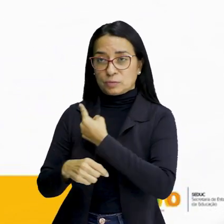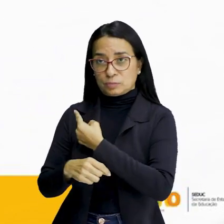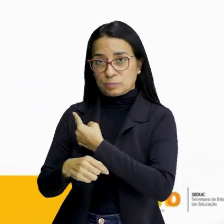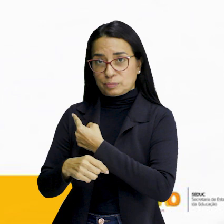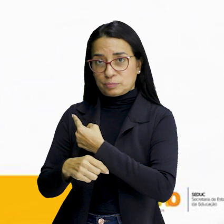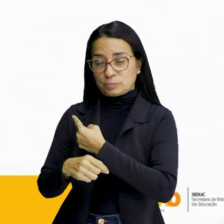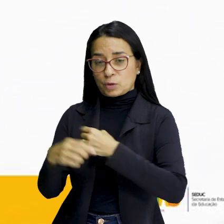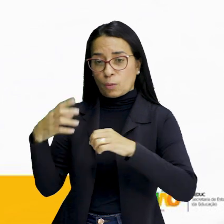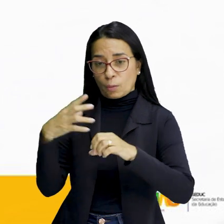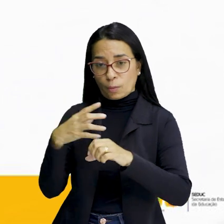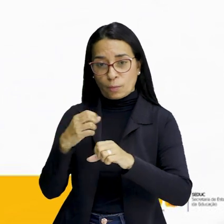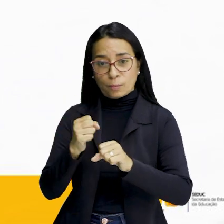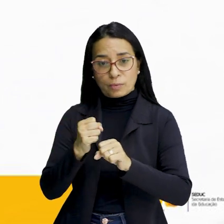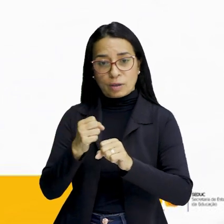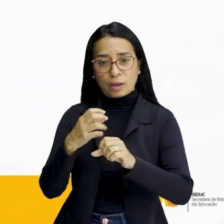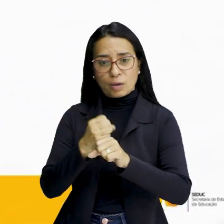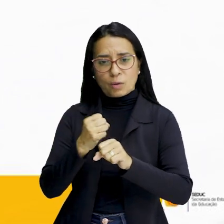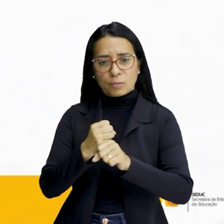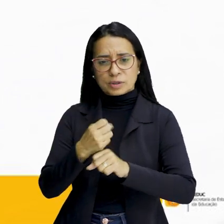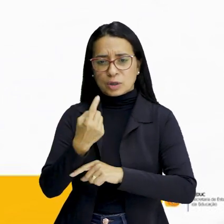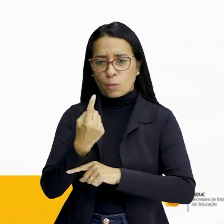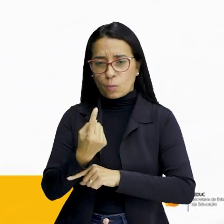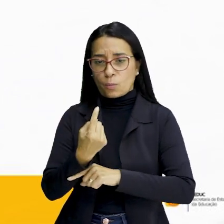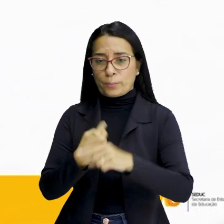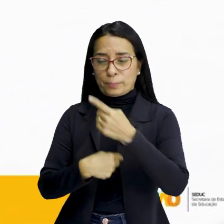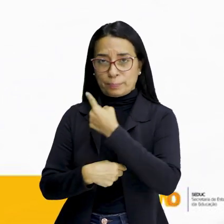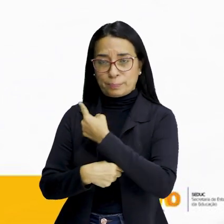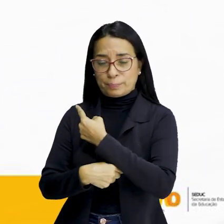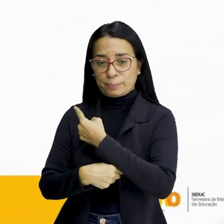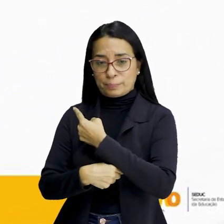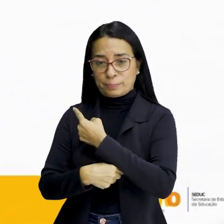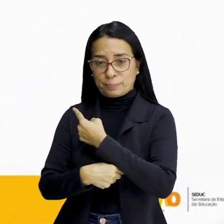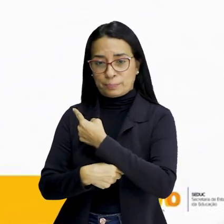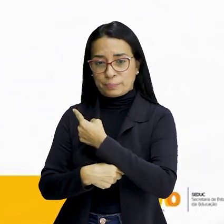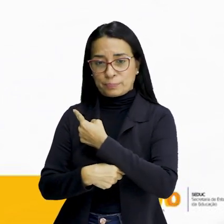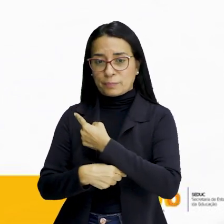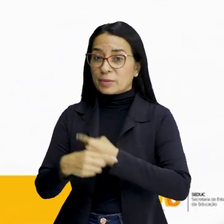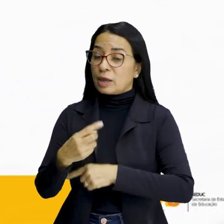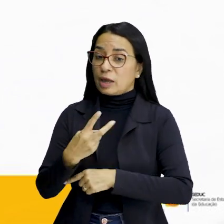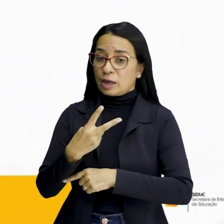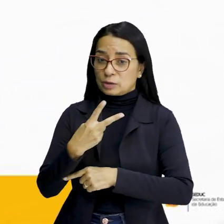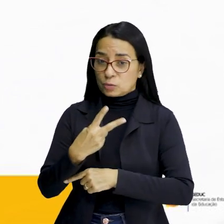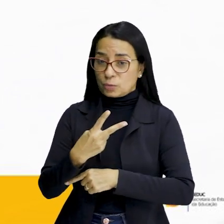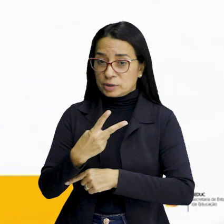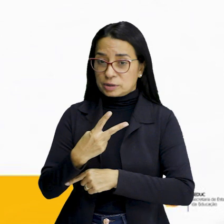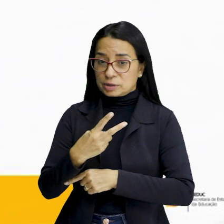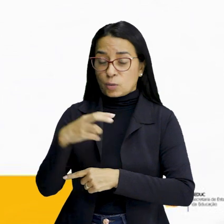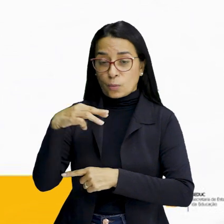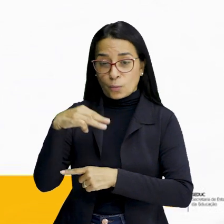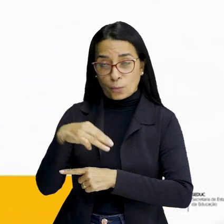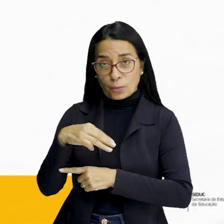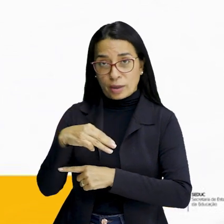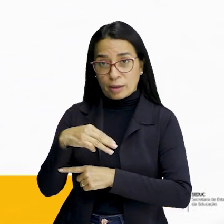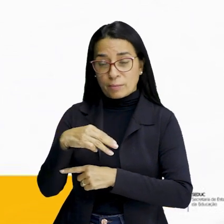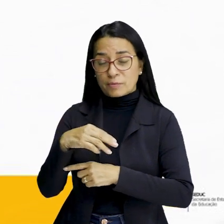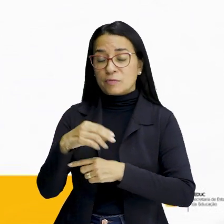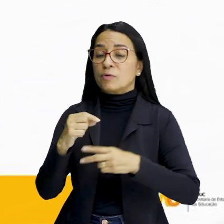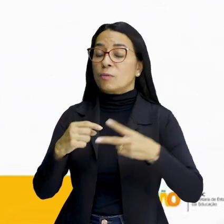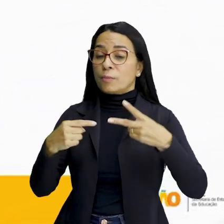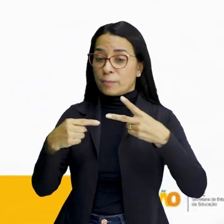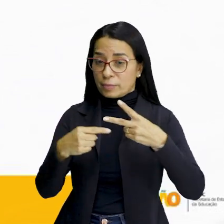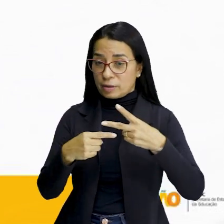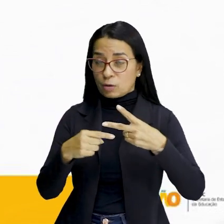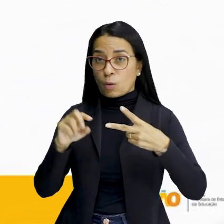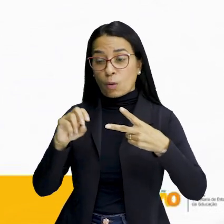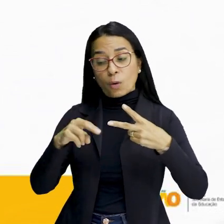bater uma média maior ou igual um menor do que 2 a comissão 2 cm for maior